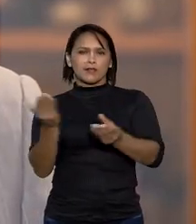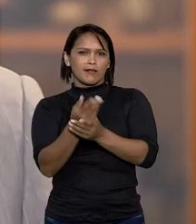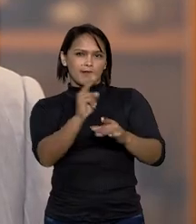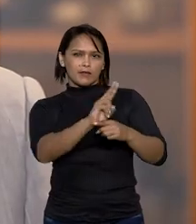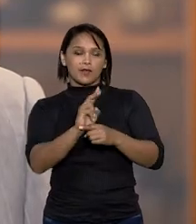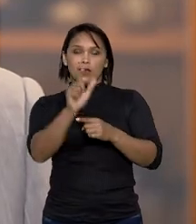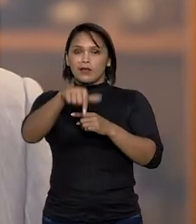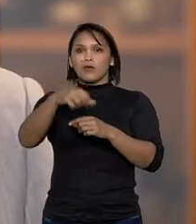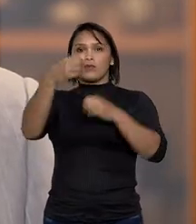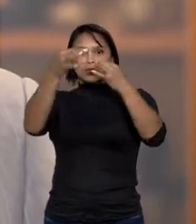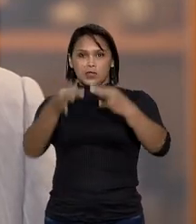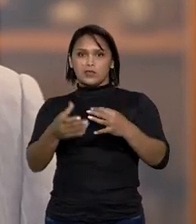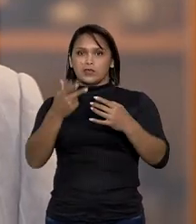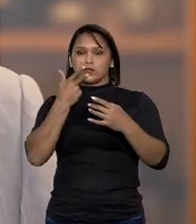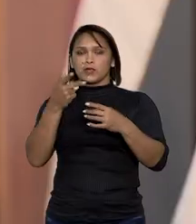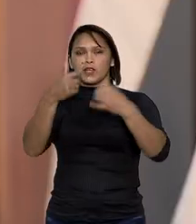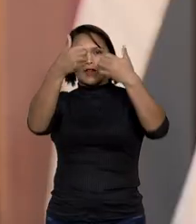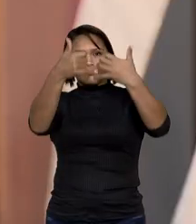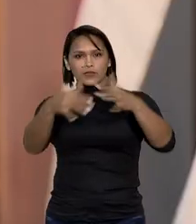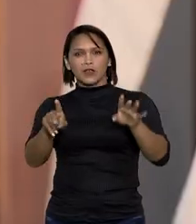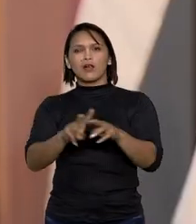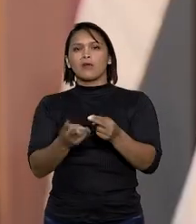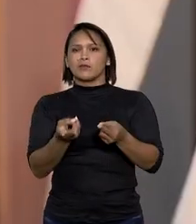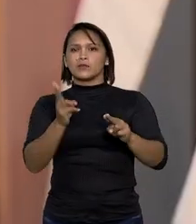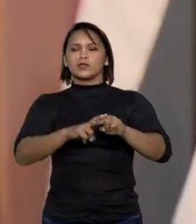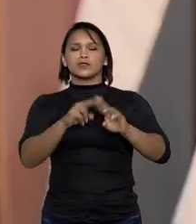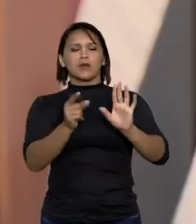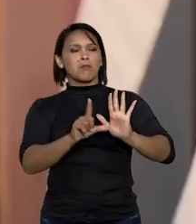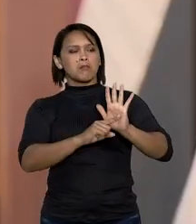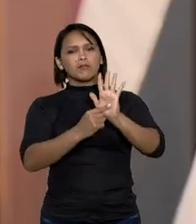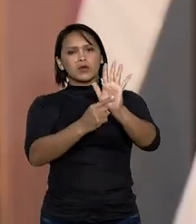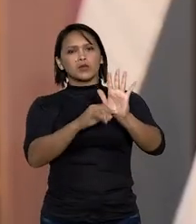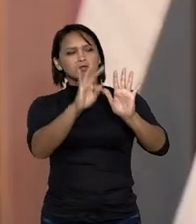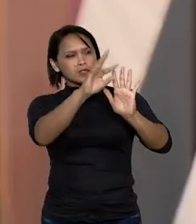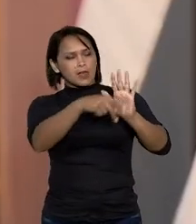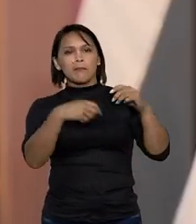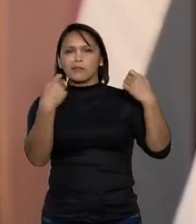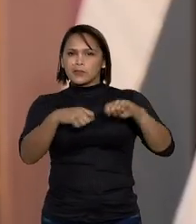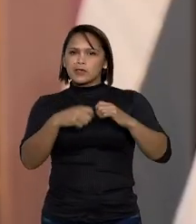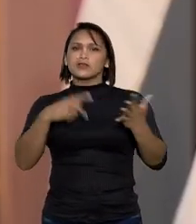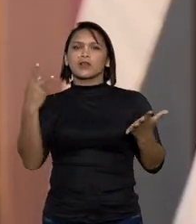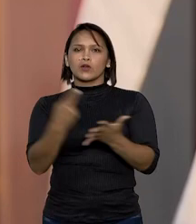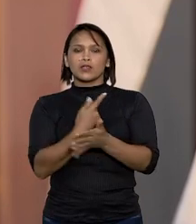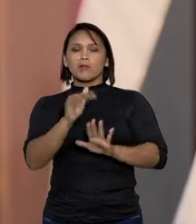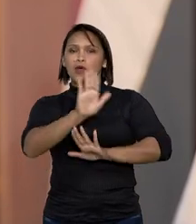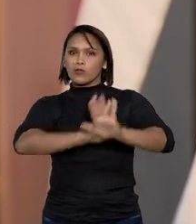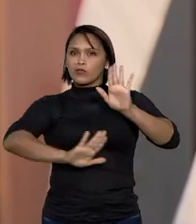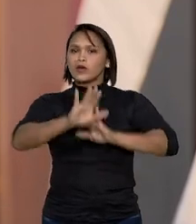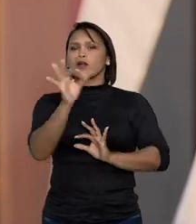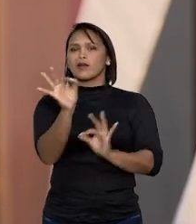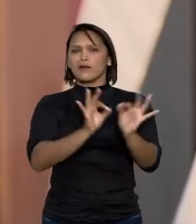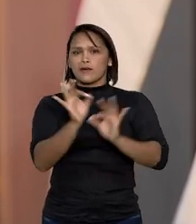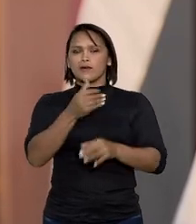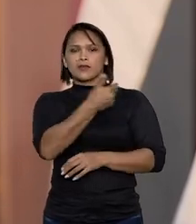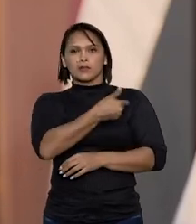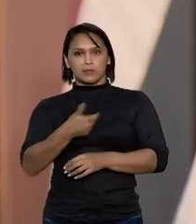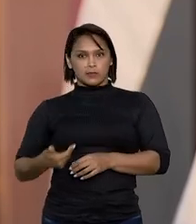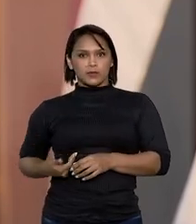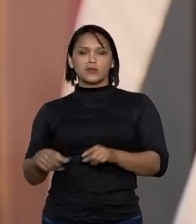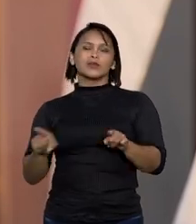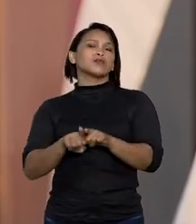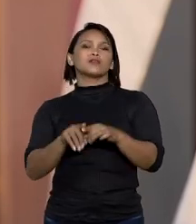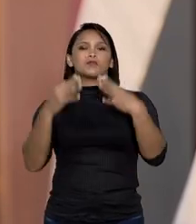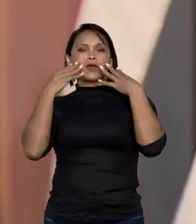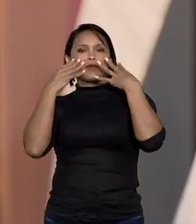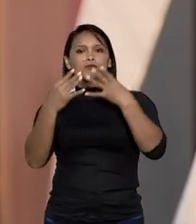segundo o ministro os fundamentos da prisão demonstram que a medida é necessária para resguardar a ordem pública EA